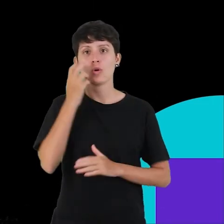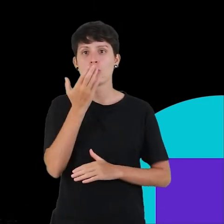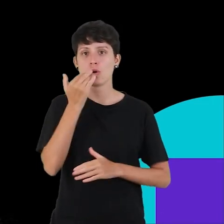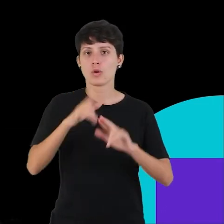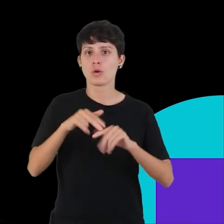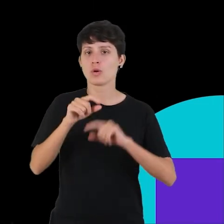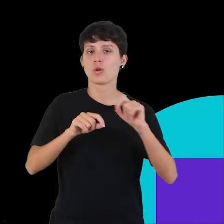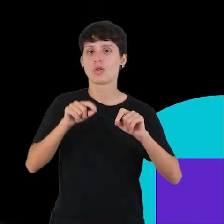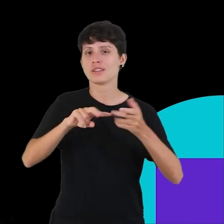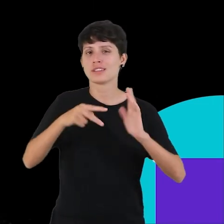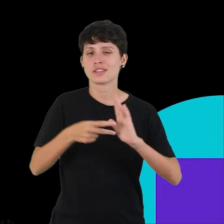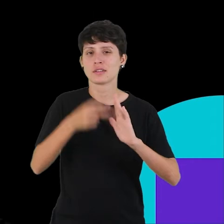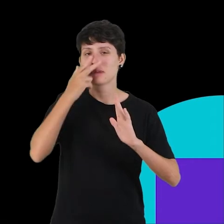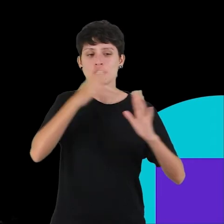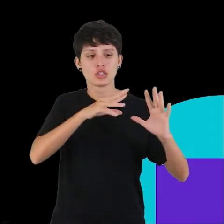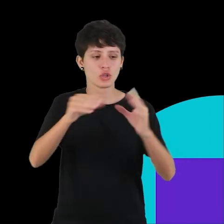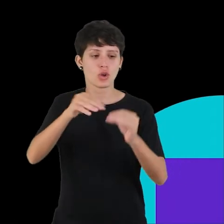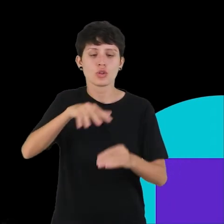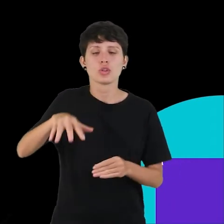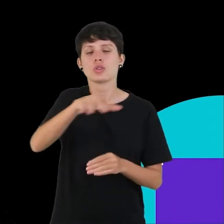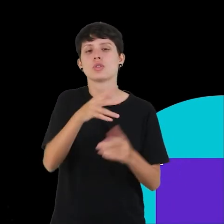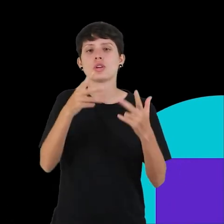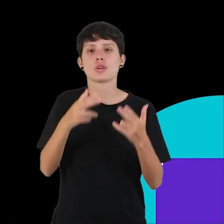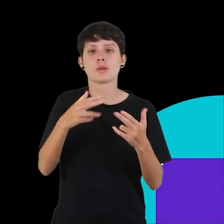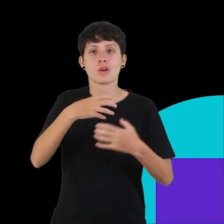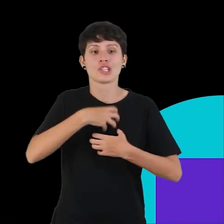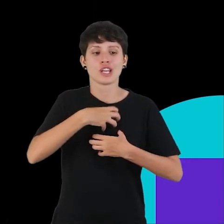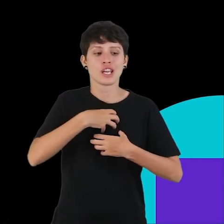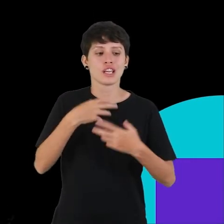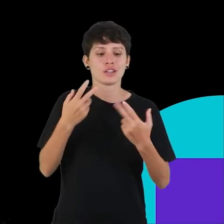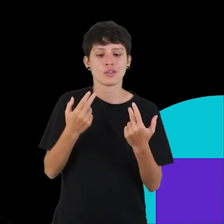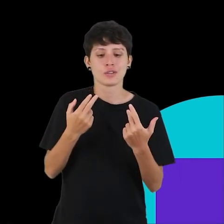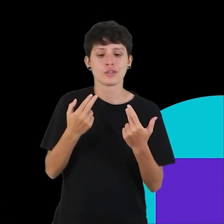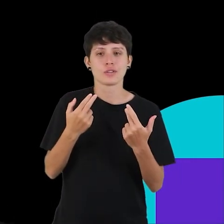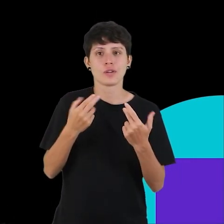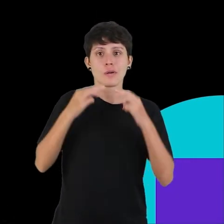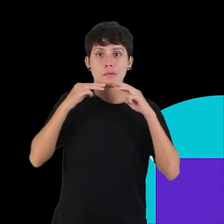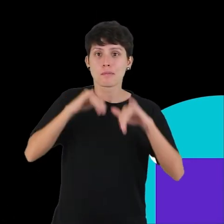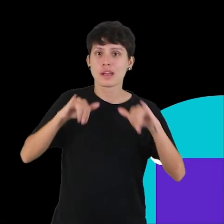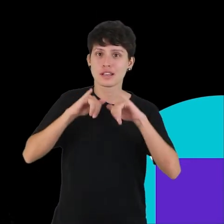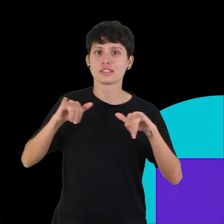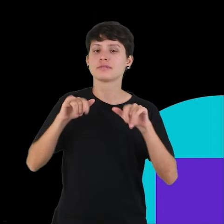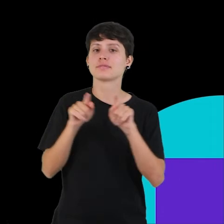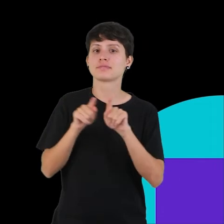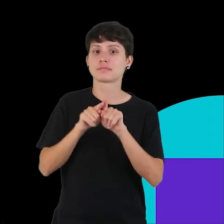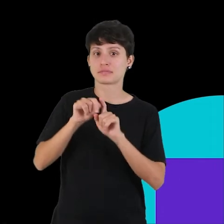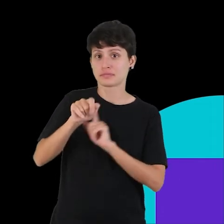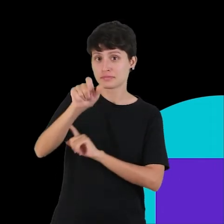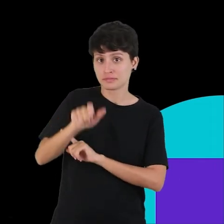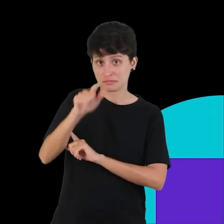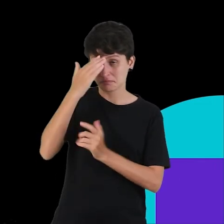Vejo conhecimento tradicional, aumento de resíduos, problemas com poluição plásticos. Tem aí outras questões mais complexas ambientais.